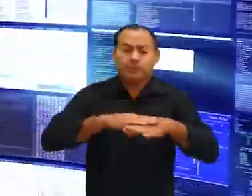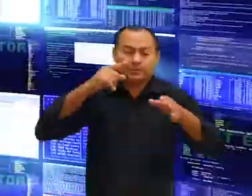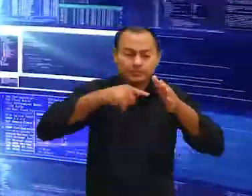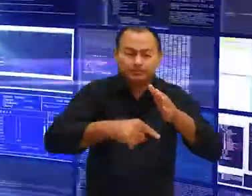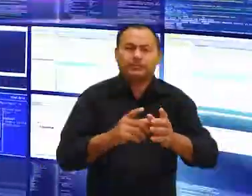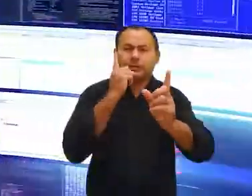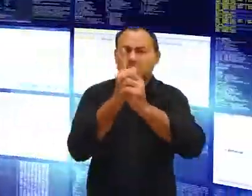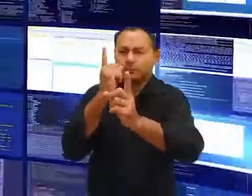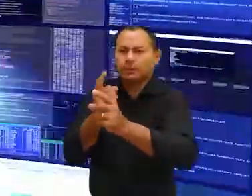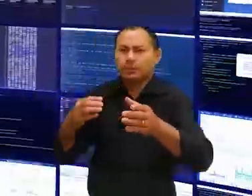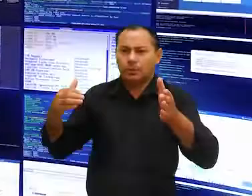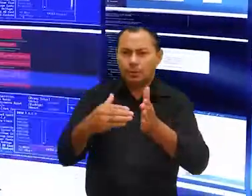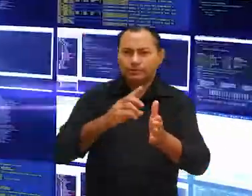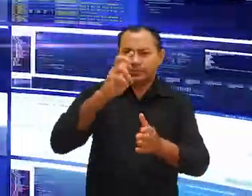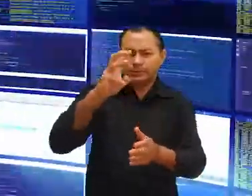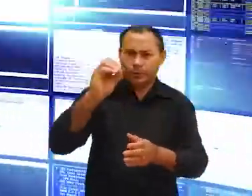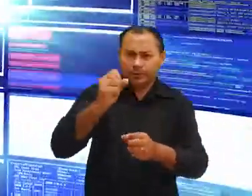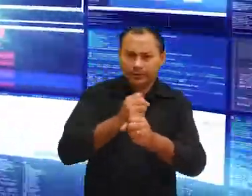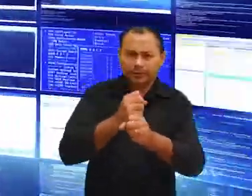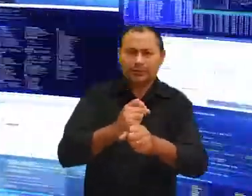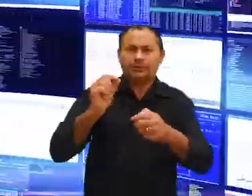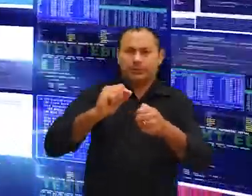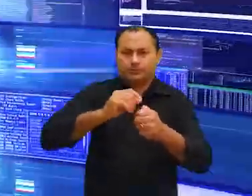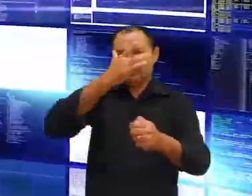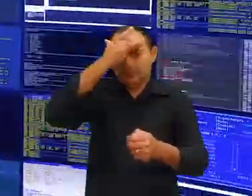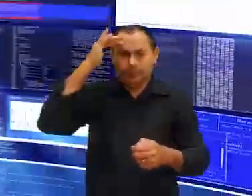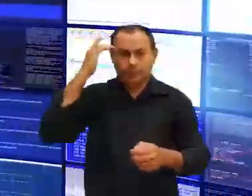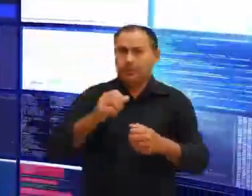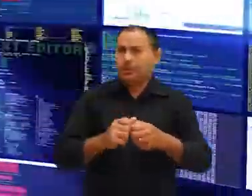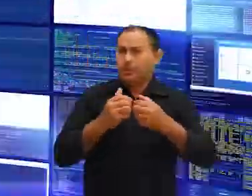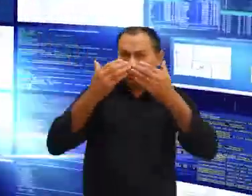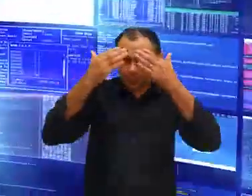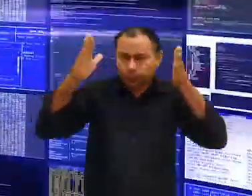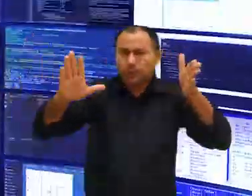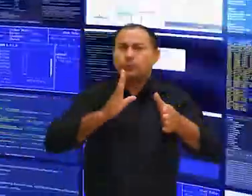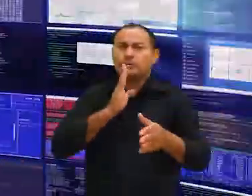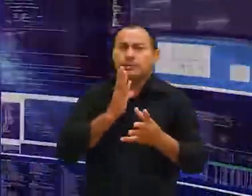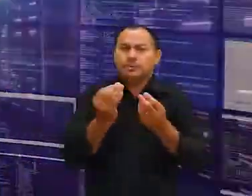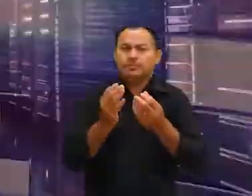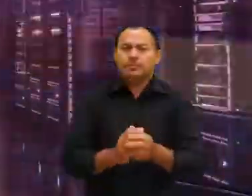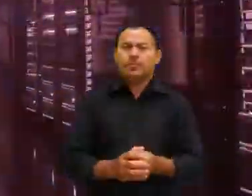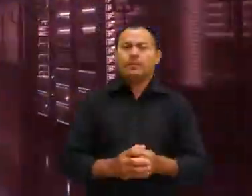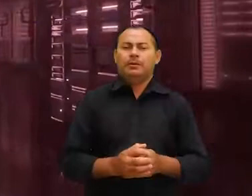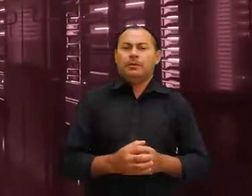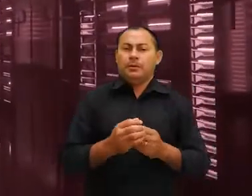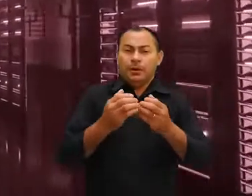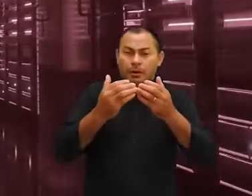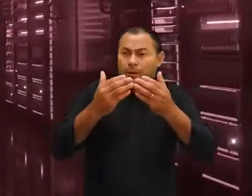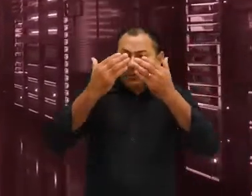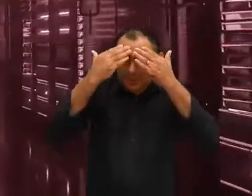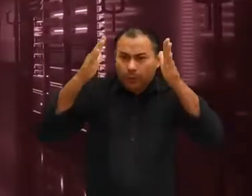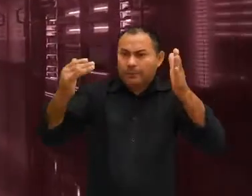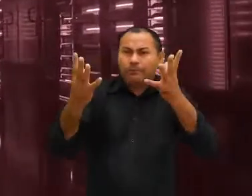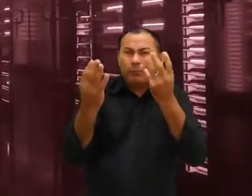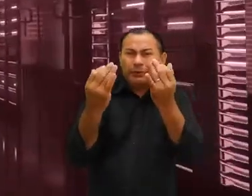conhecimento maiores descobrimentos os últimos 50 anos ter levado o homem a uma explosão do conhecimento uma uma